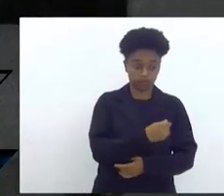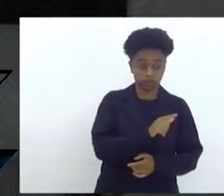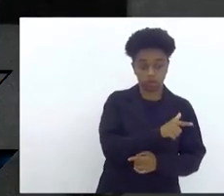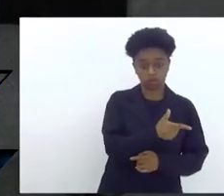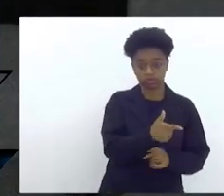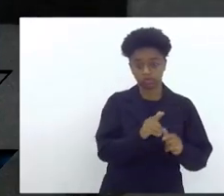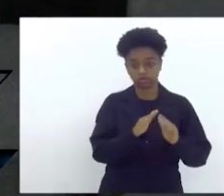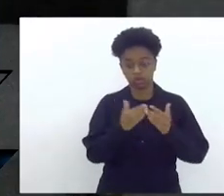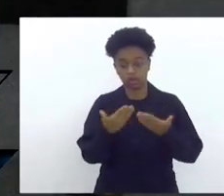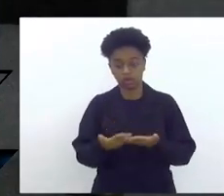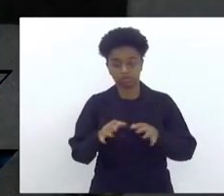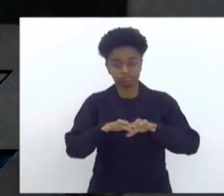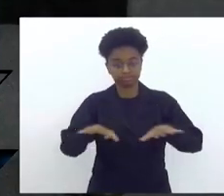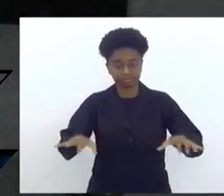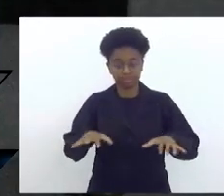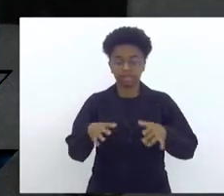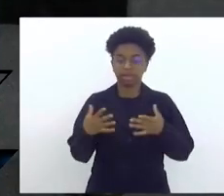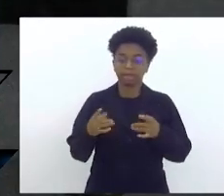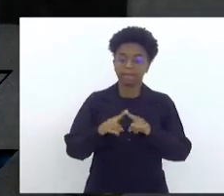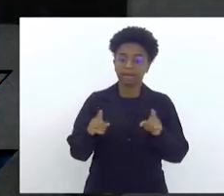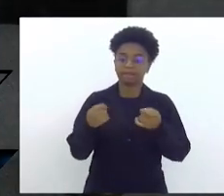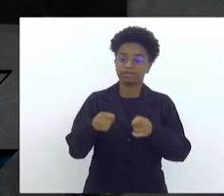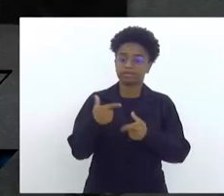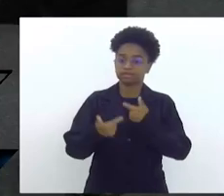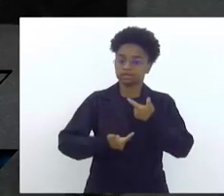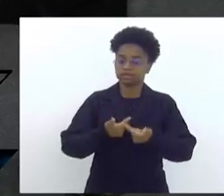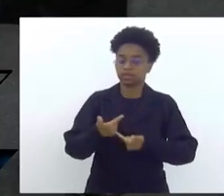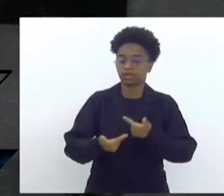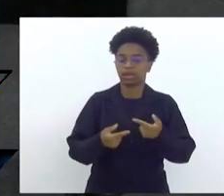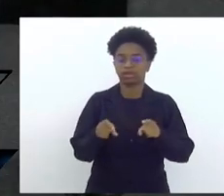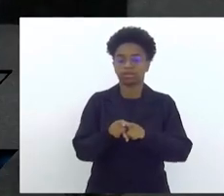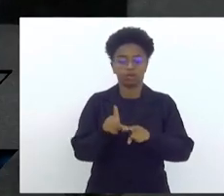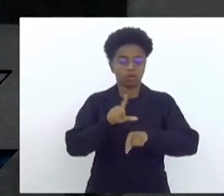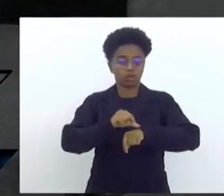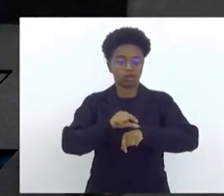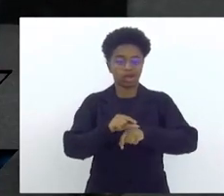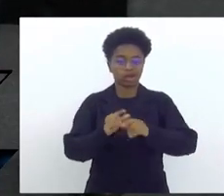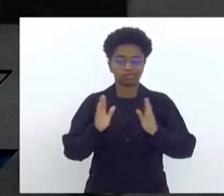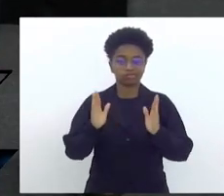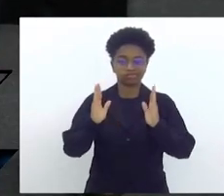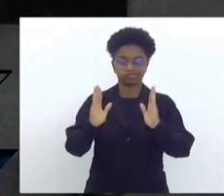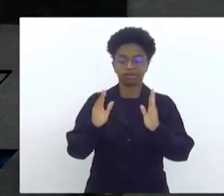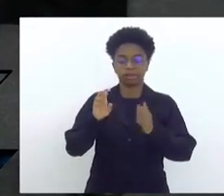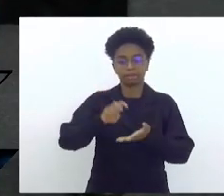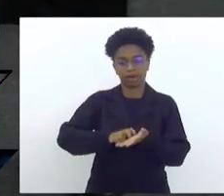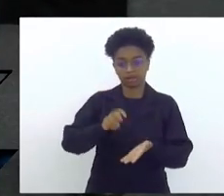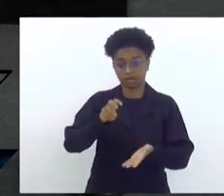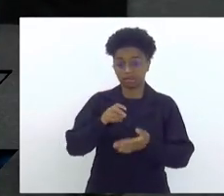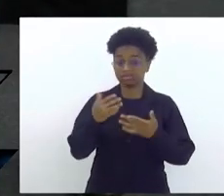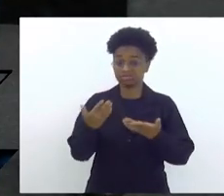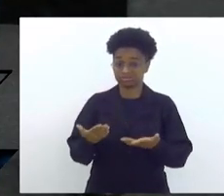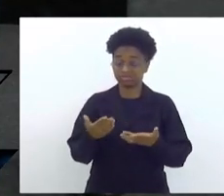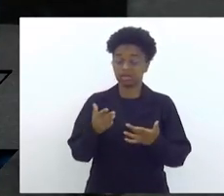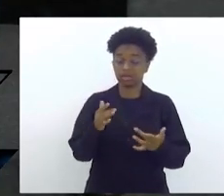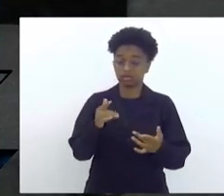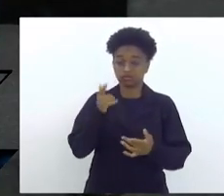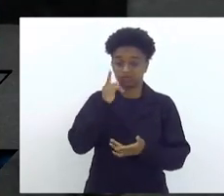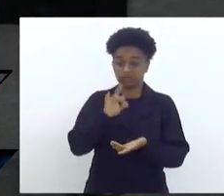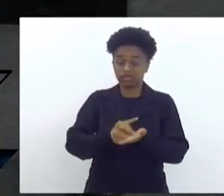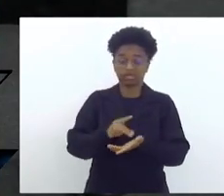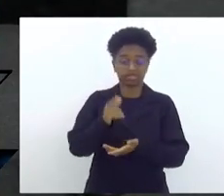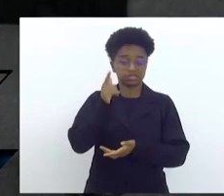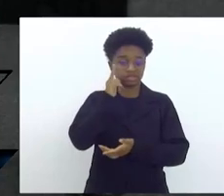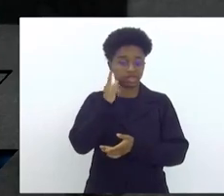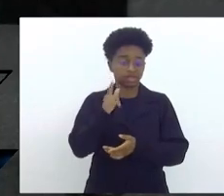outra e ainda tem que ir trabalhar e tudo isso dentro do horário da manhã então o acesso à educação universal